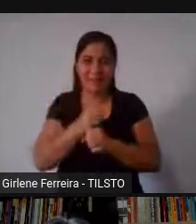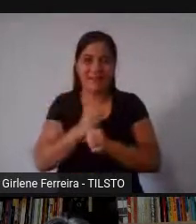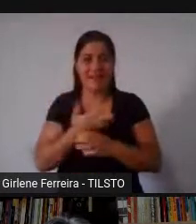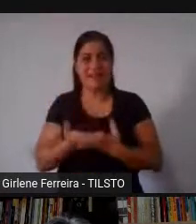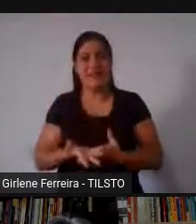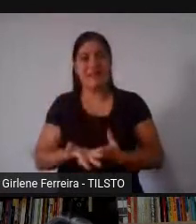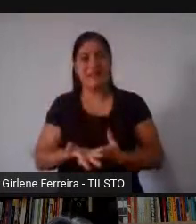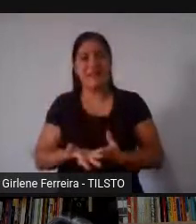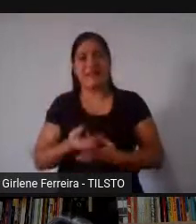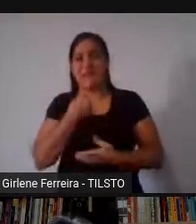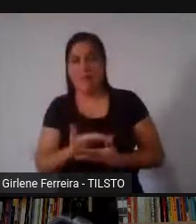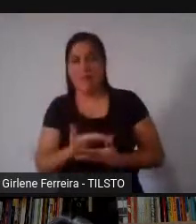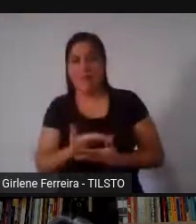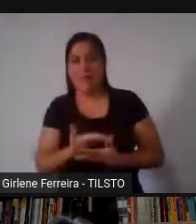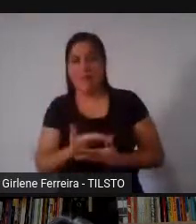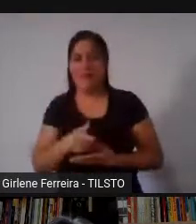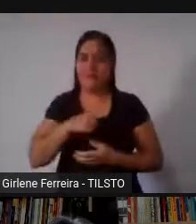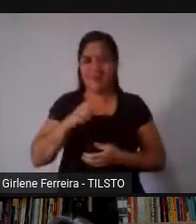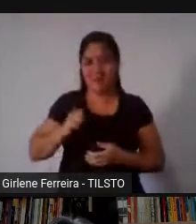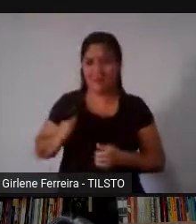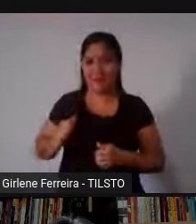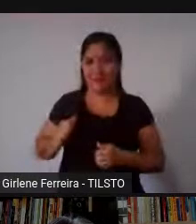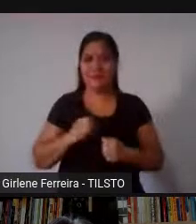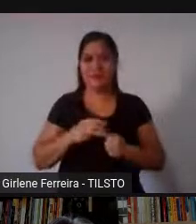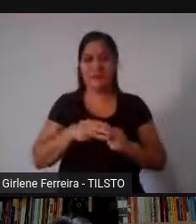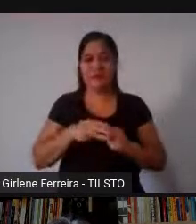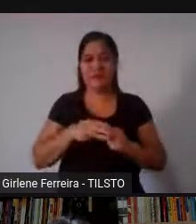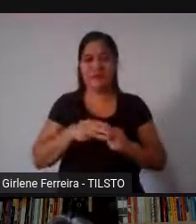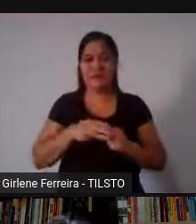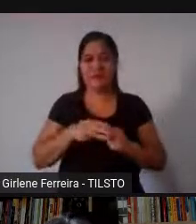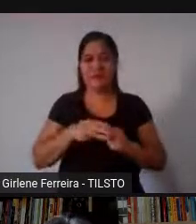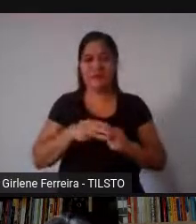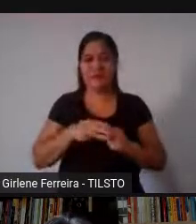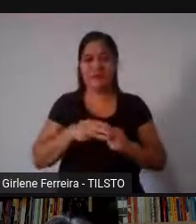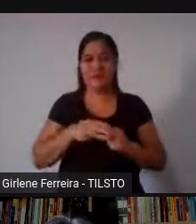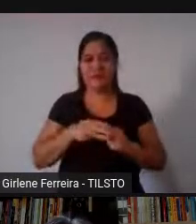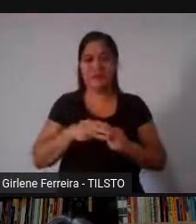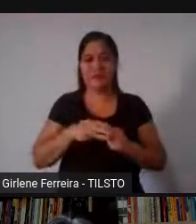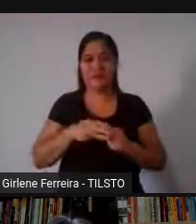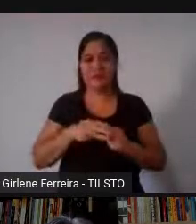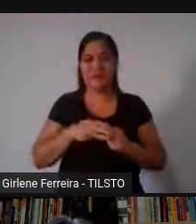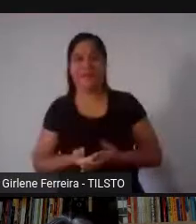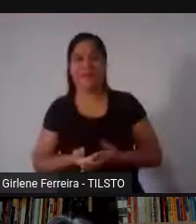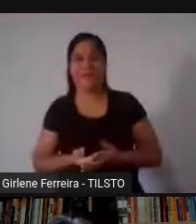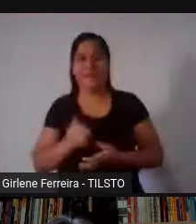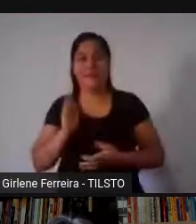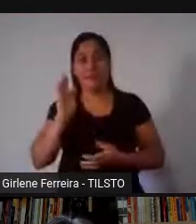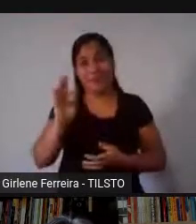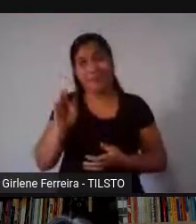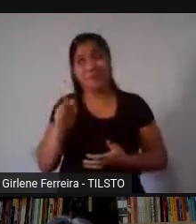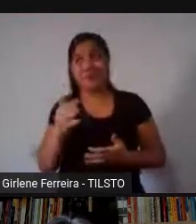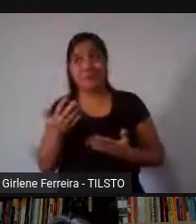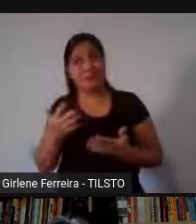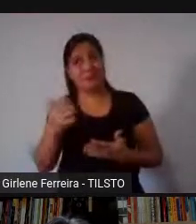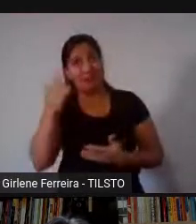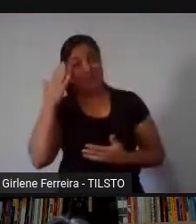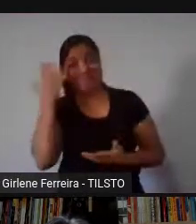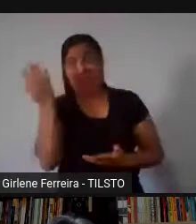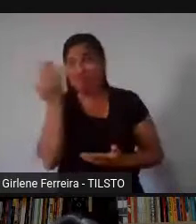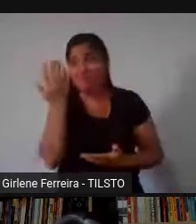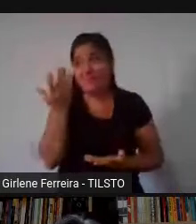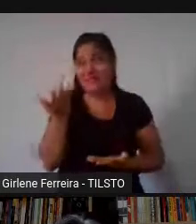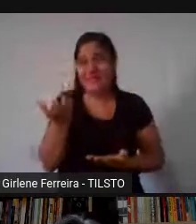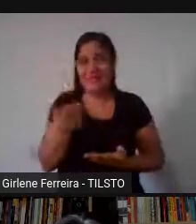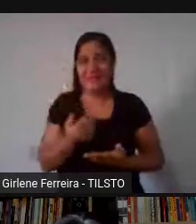mestrado, né? Supostamente, né? Não sei se a gente vai ter ou não a bolsa, mas, assim, a priori a gente tem essa bolsa.